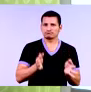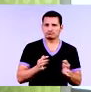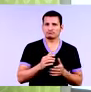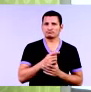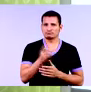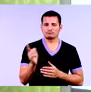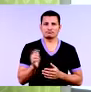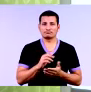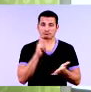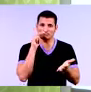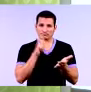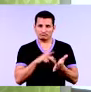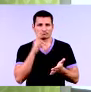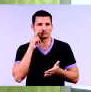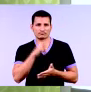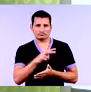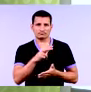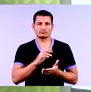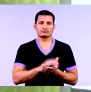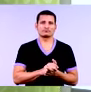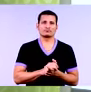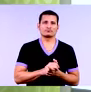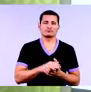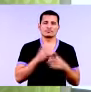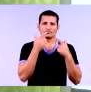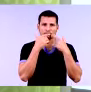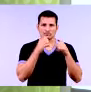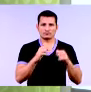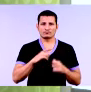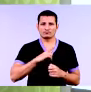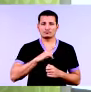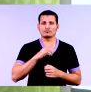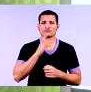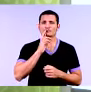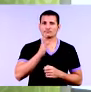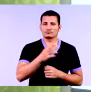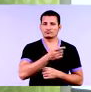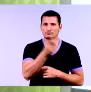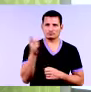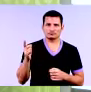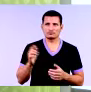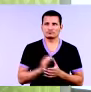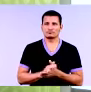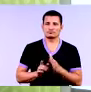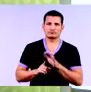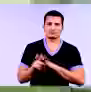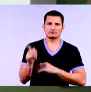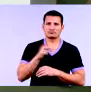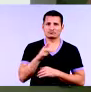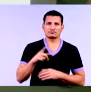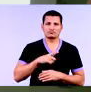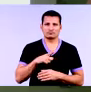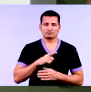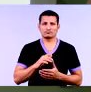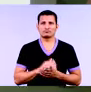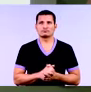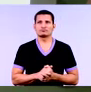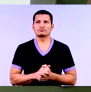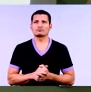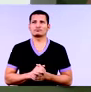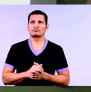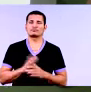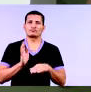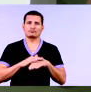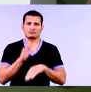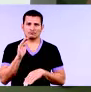vocês realmente vejam que a linguagem traz resultado a vocês. Professor, existe alguma outra relevância,